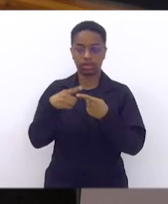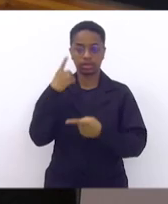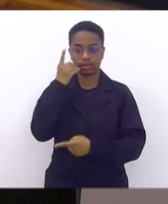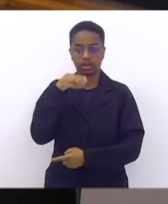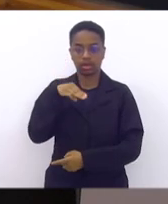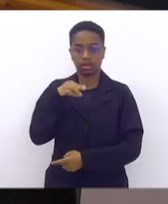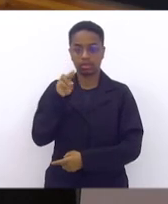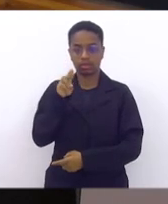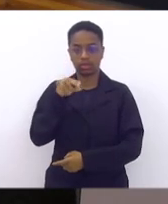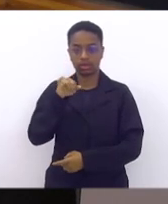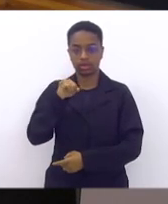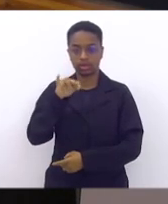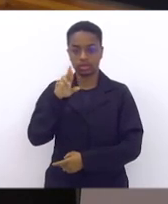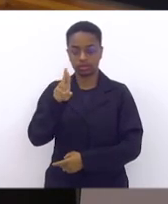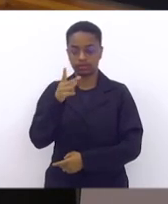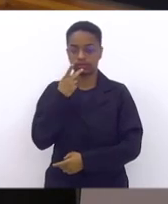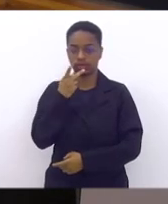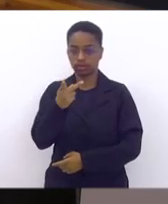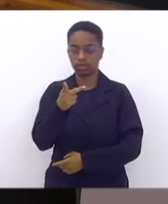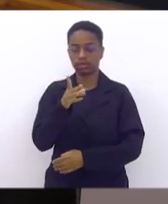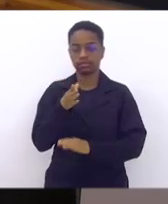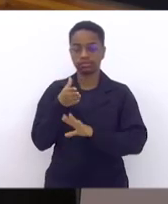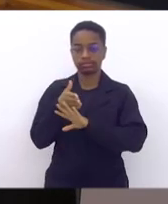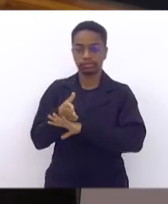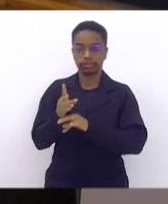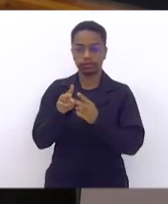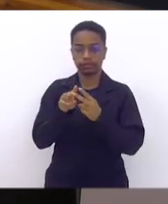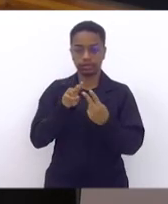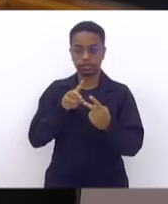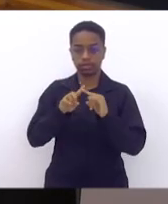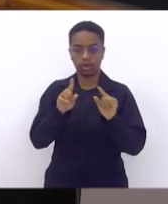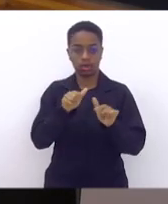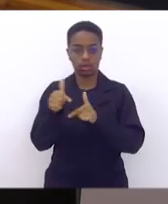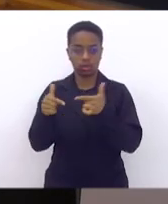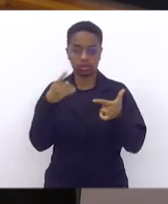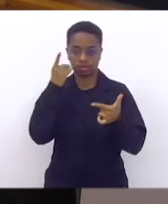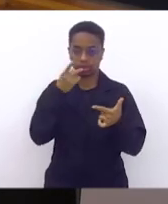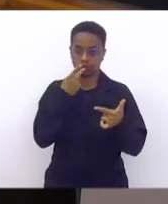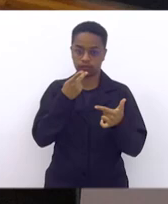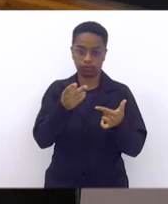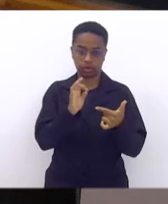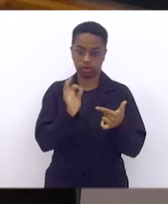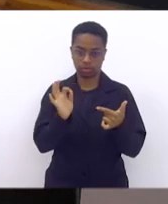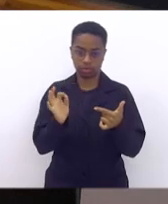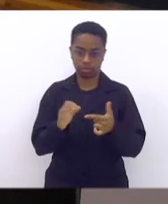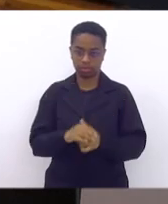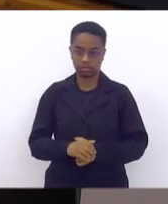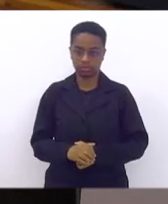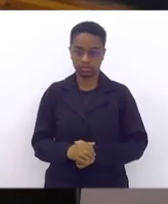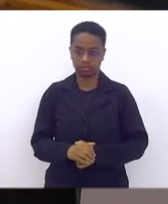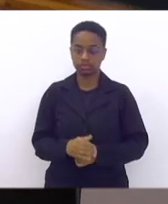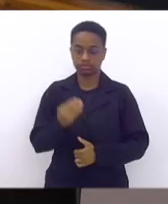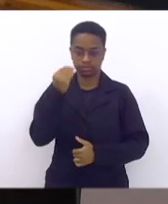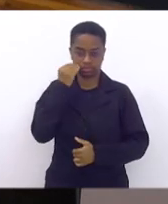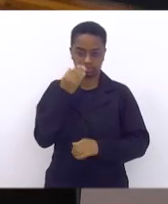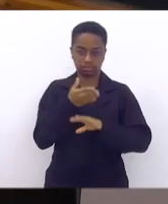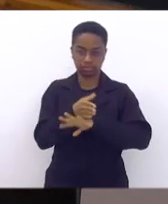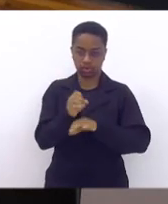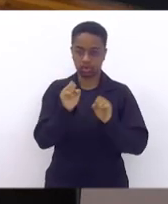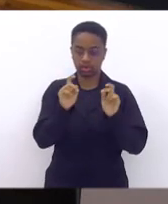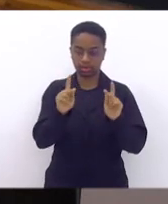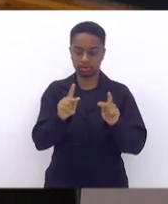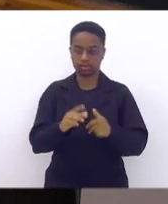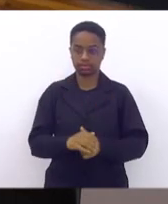que entraria online. E os demais deputados não tenham ainda, está tentando entrar.